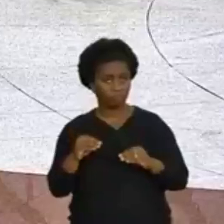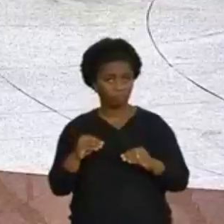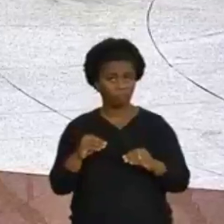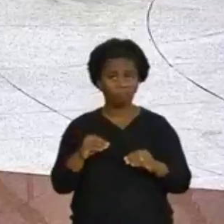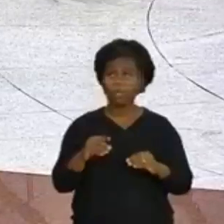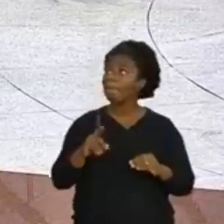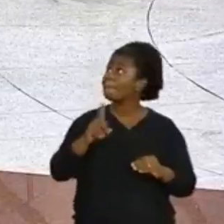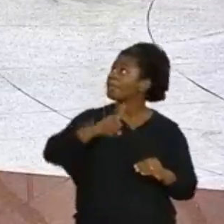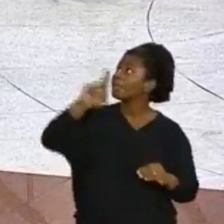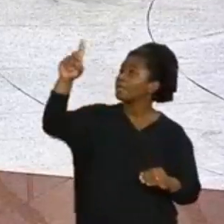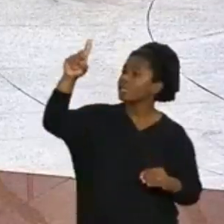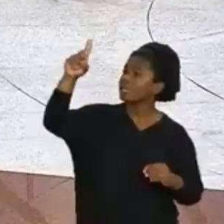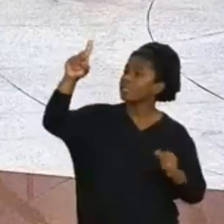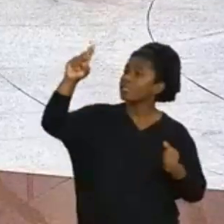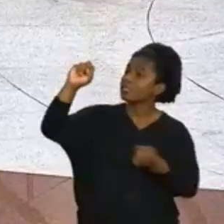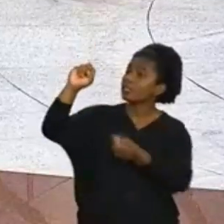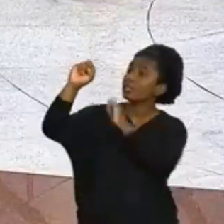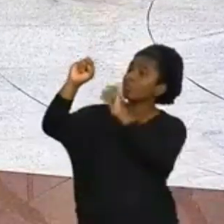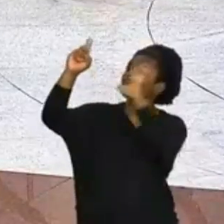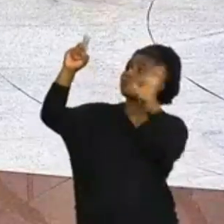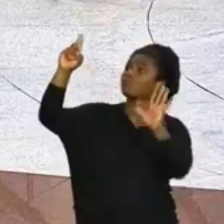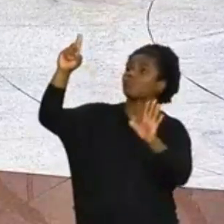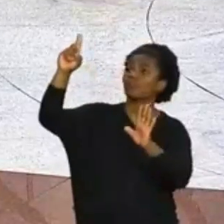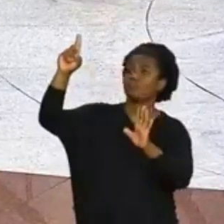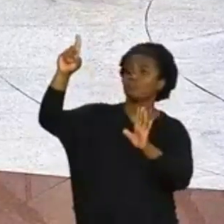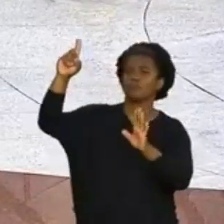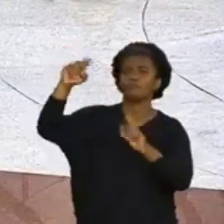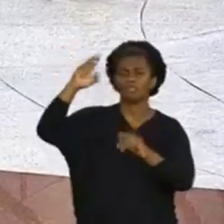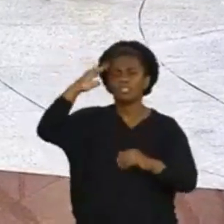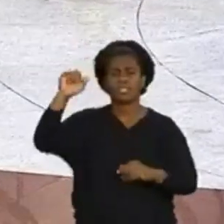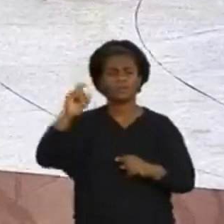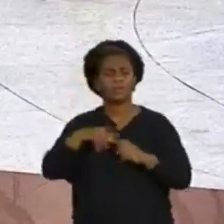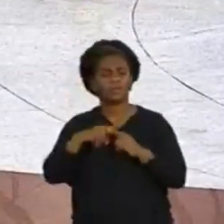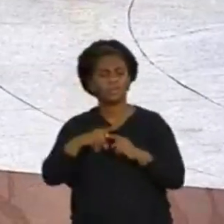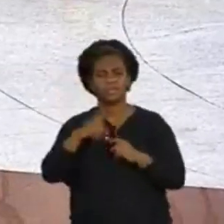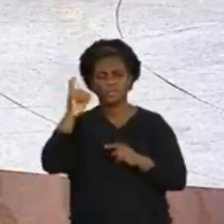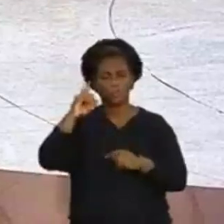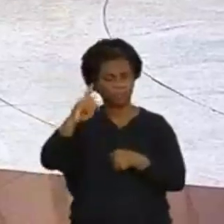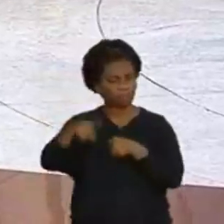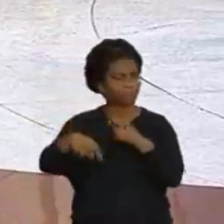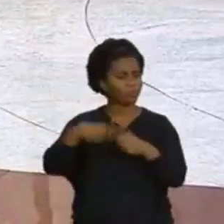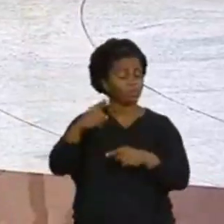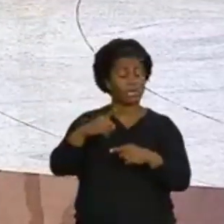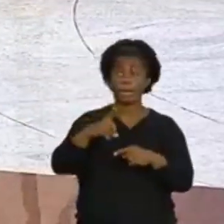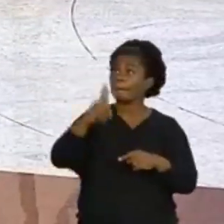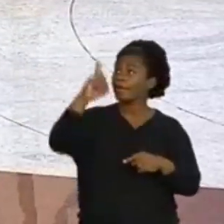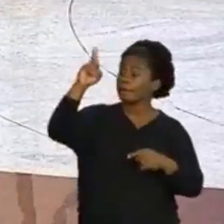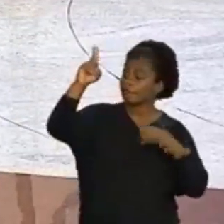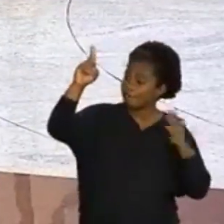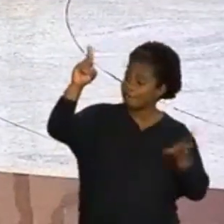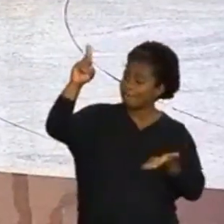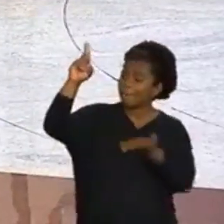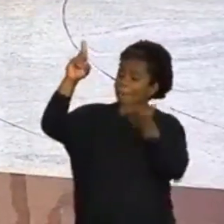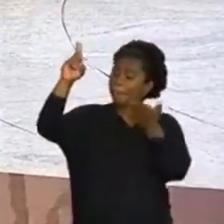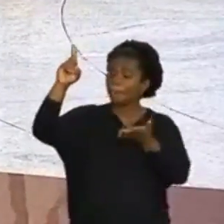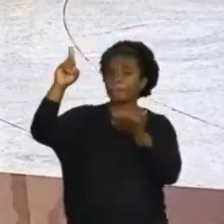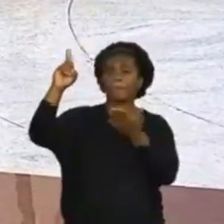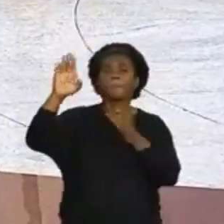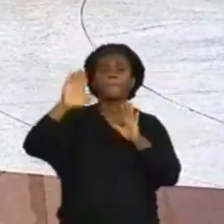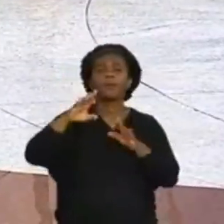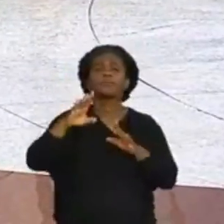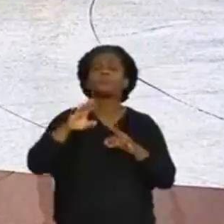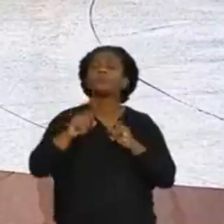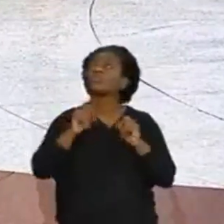Ele ser glorificado. Você sabe por que Deus prospera? É para Ele ser exaltado. Mas o que Ele